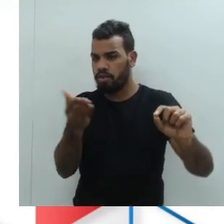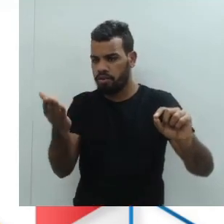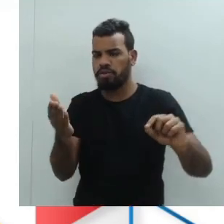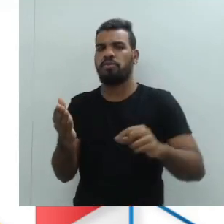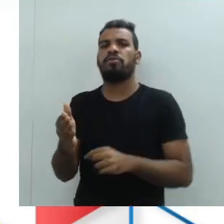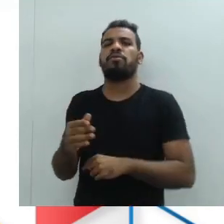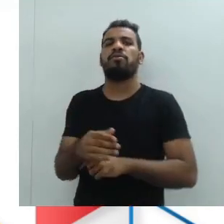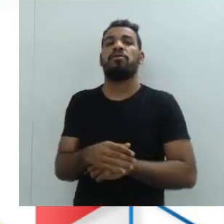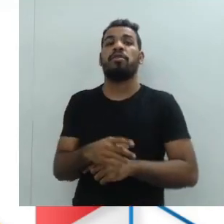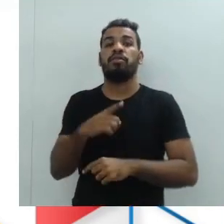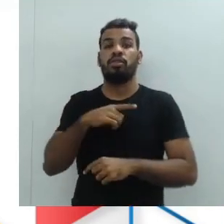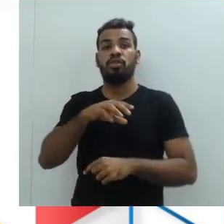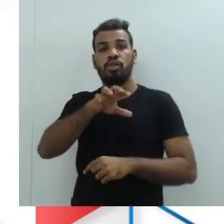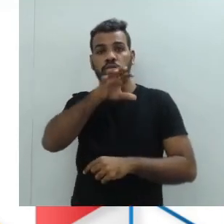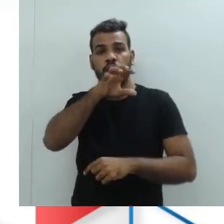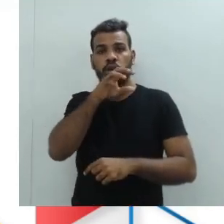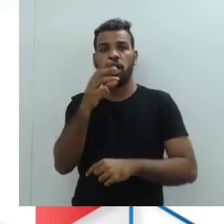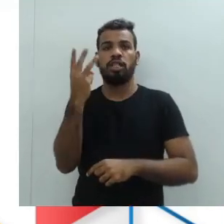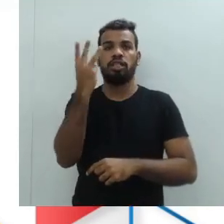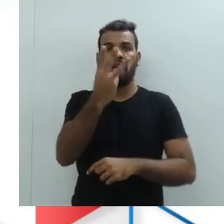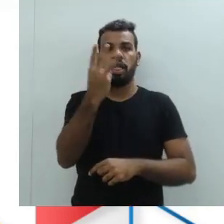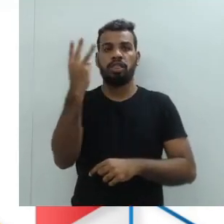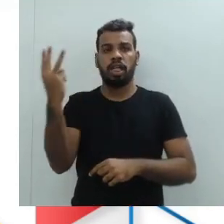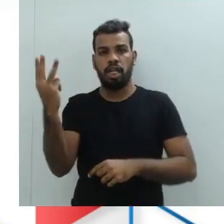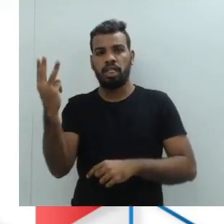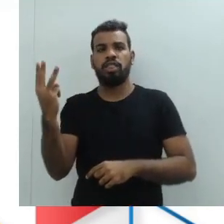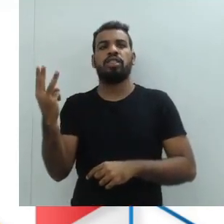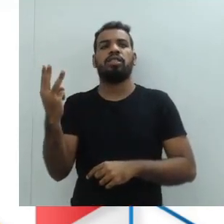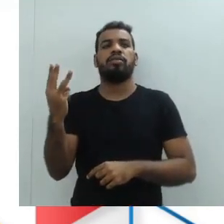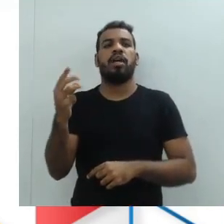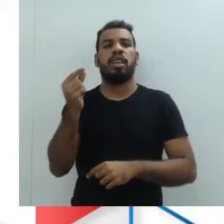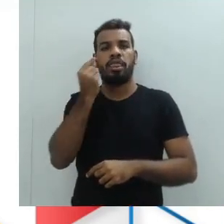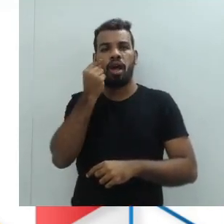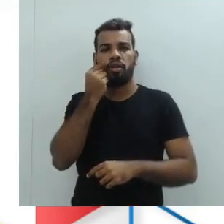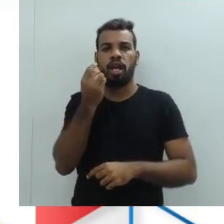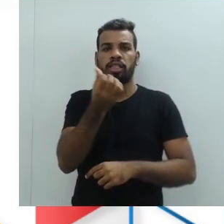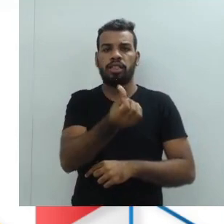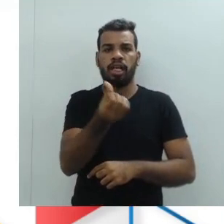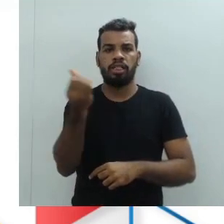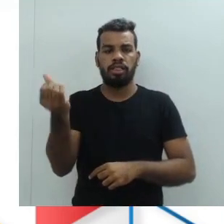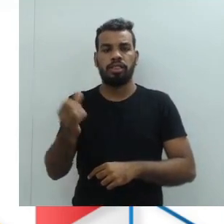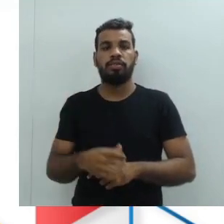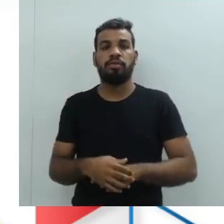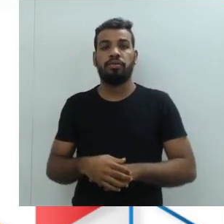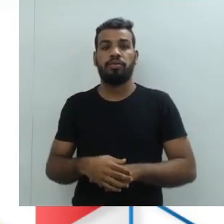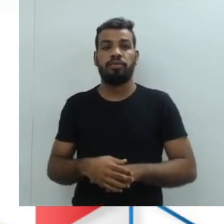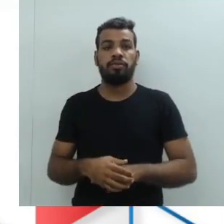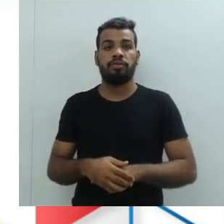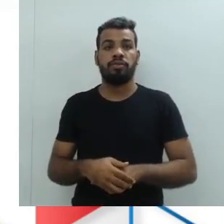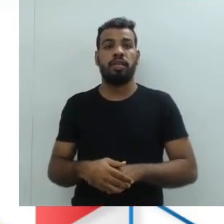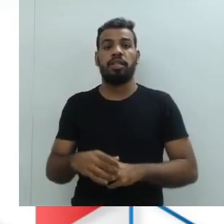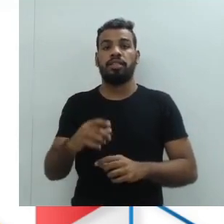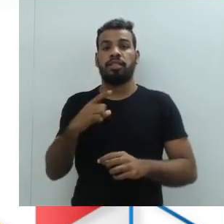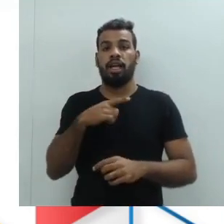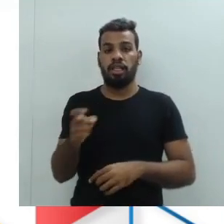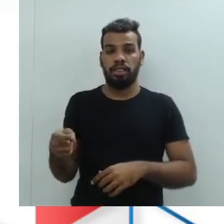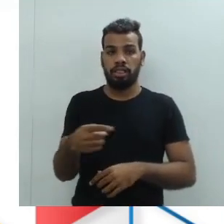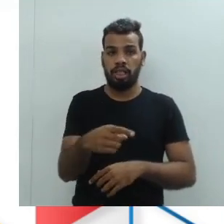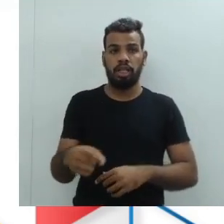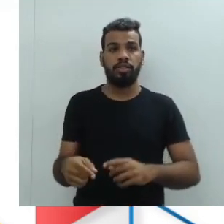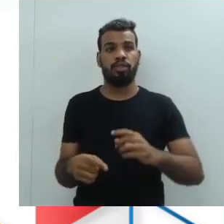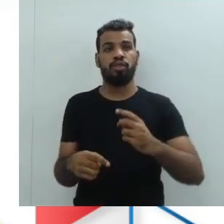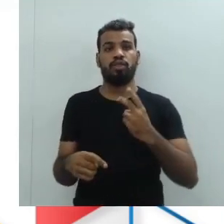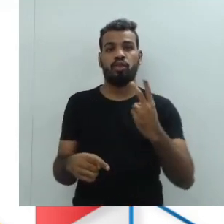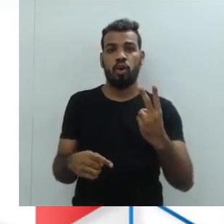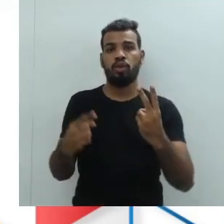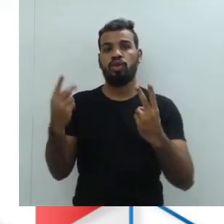tracinhos e mais no outro símbolo tem 1 tracinho. Abaixo tem Santa Cruz, 3 tracinhos, mais 2 tracinhos.